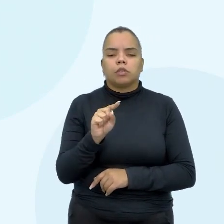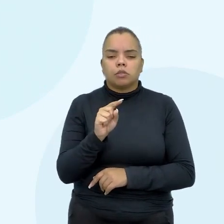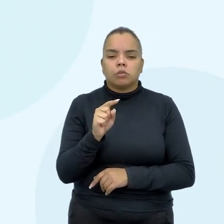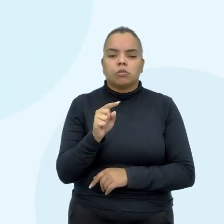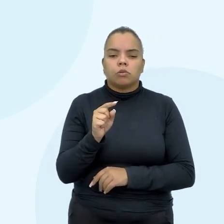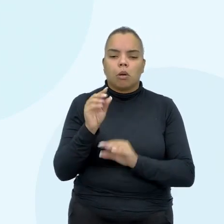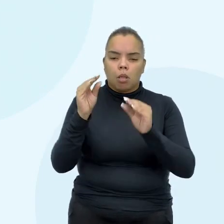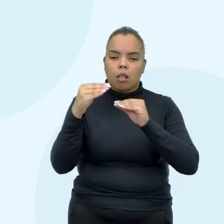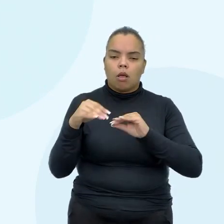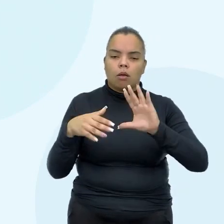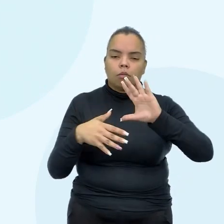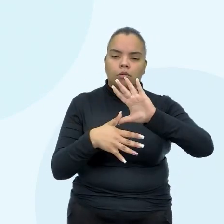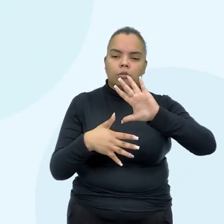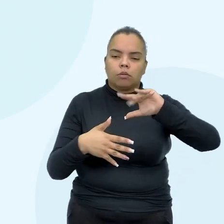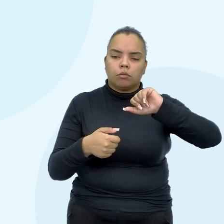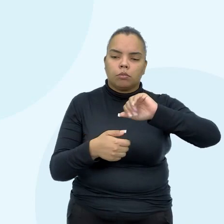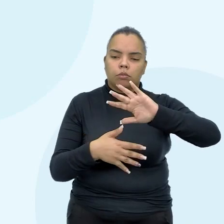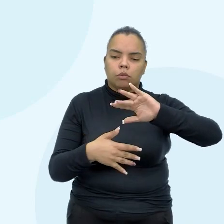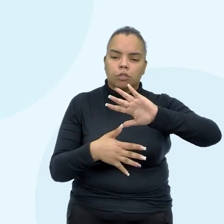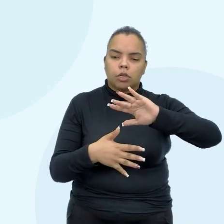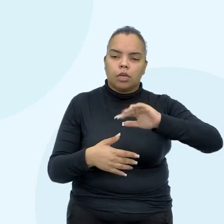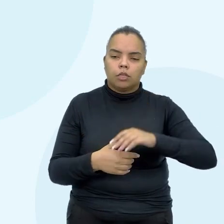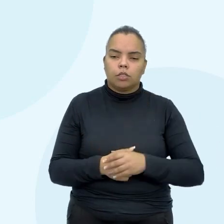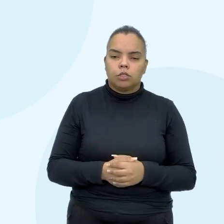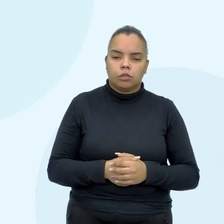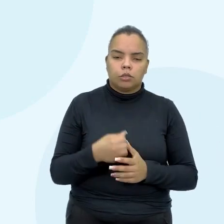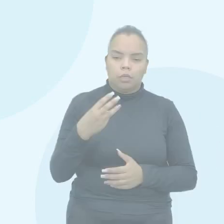chat. 3 minutinhos.